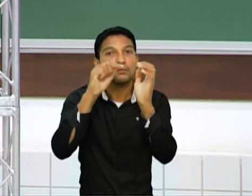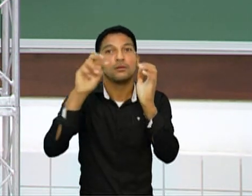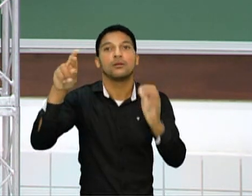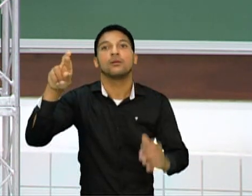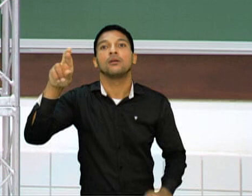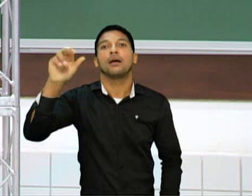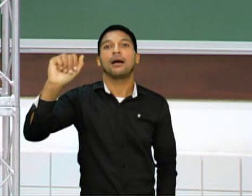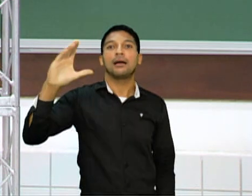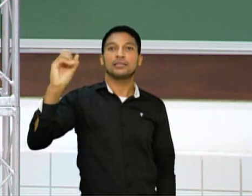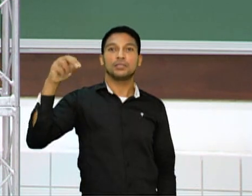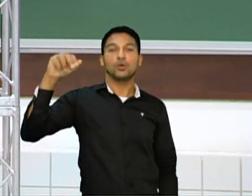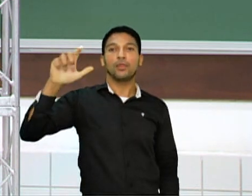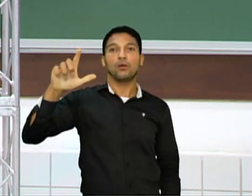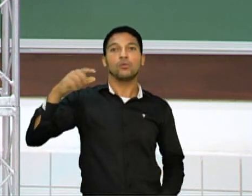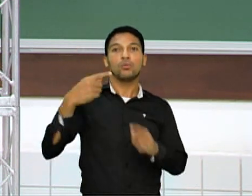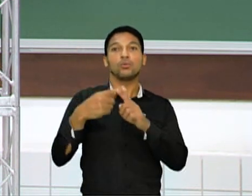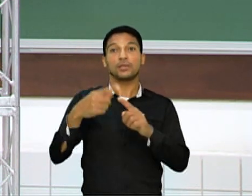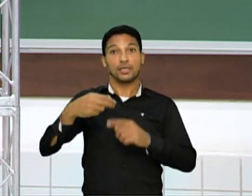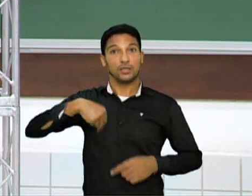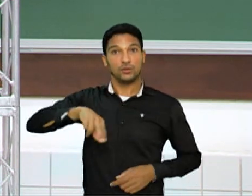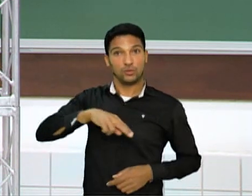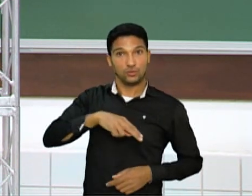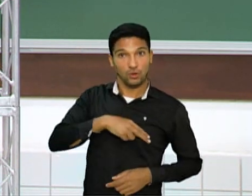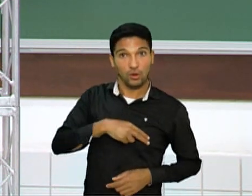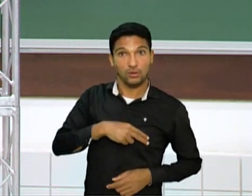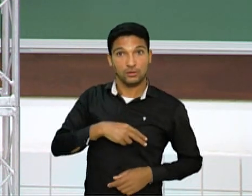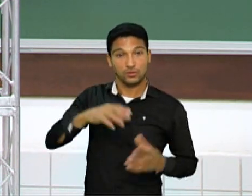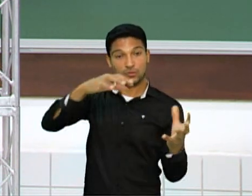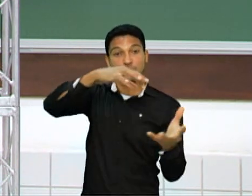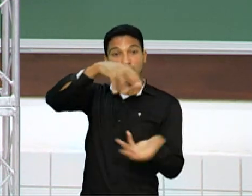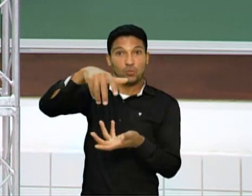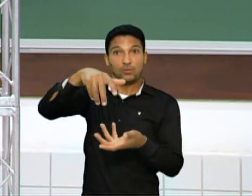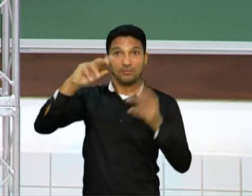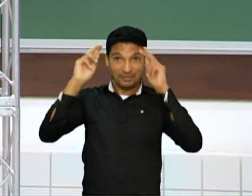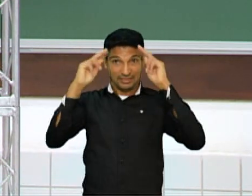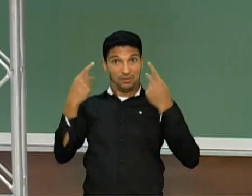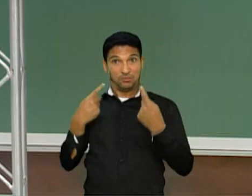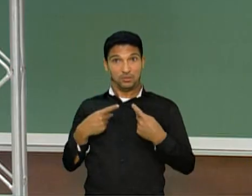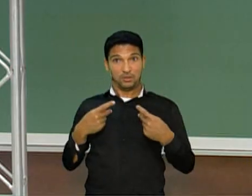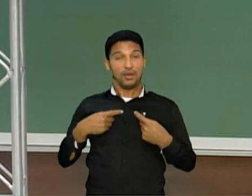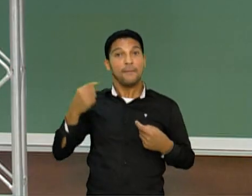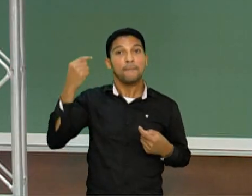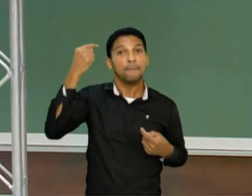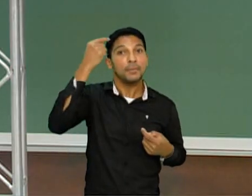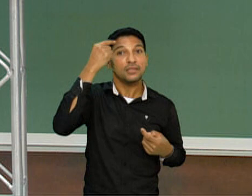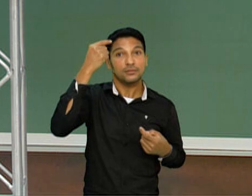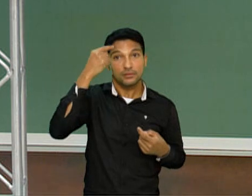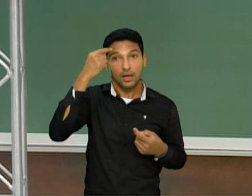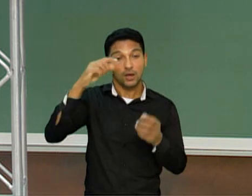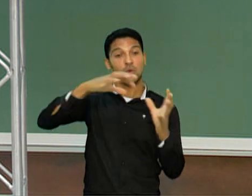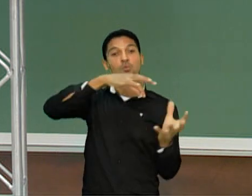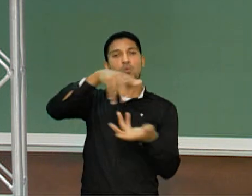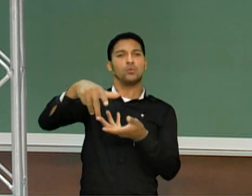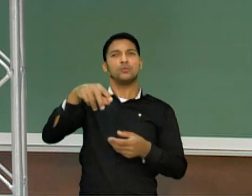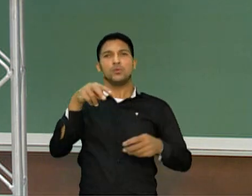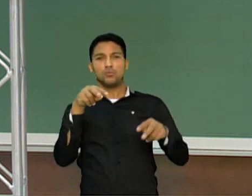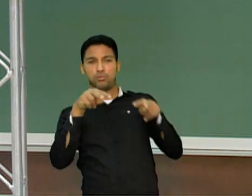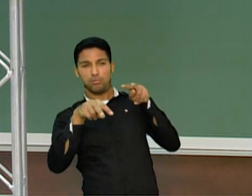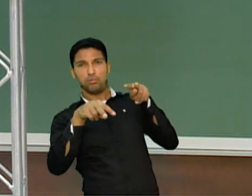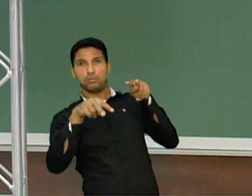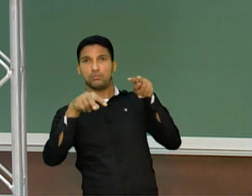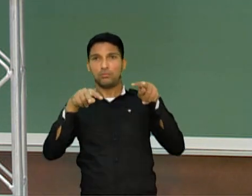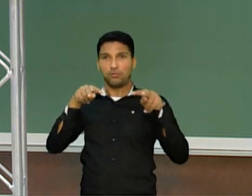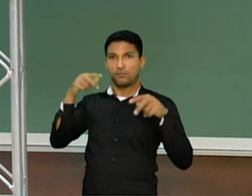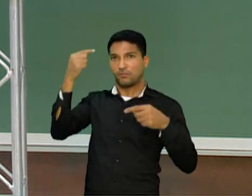parta da nossa capacidade de racionalizar sobre o mundo, de pensar sobre o mundo. Por isso, ele postula uma verdade possível através da